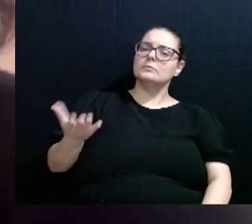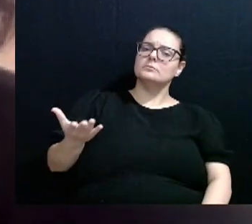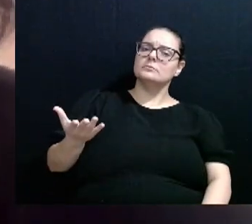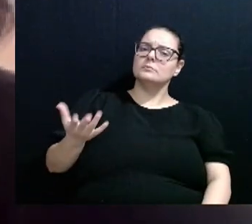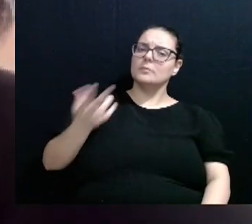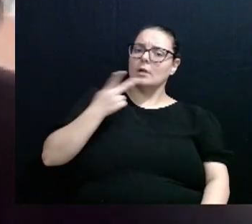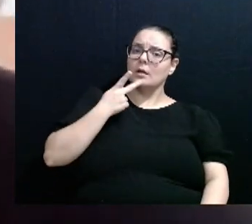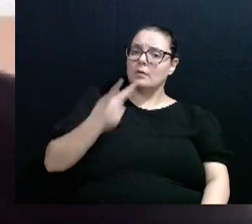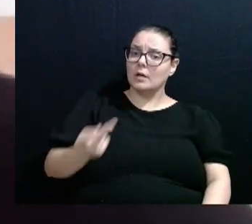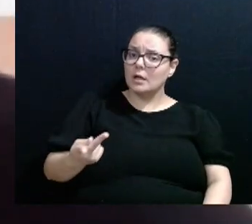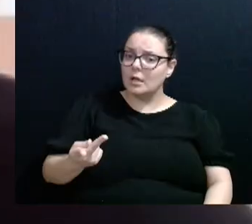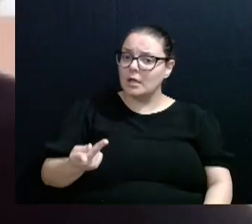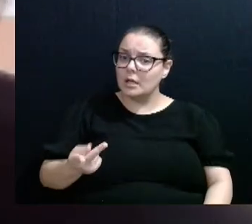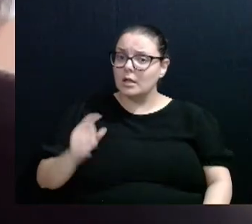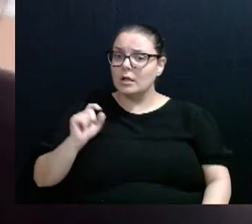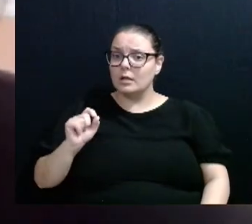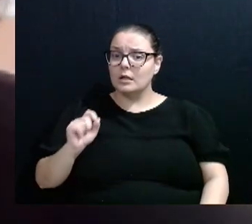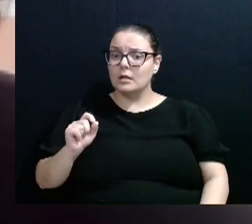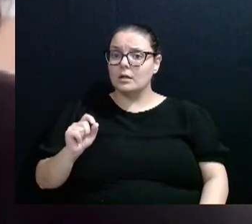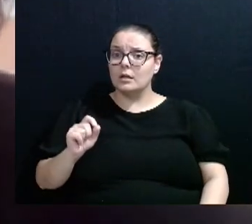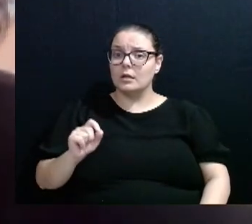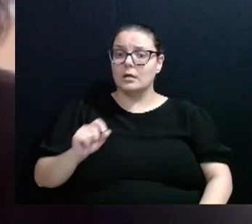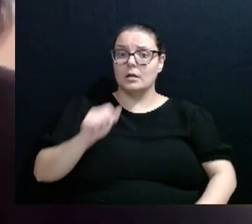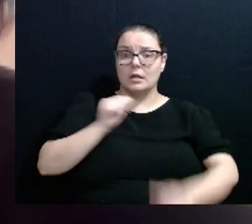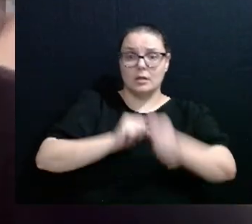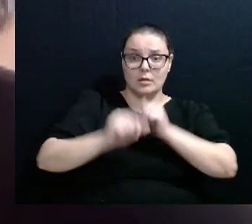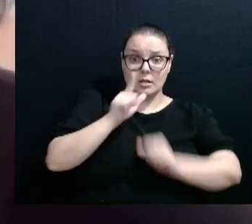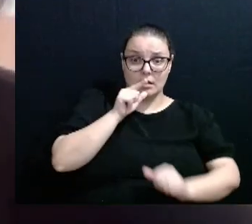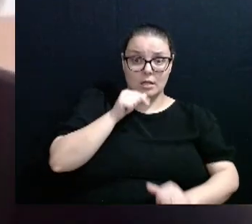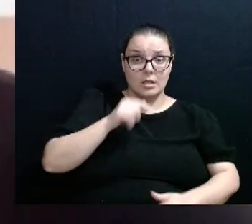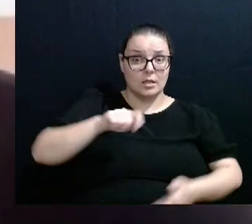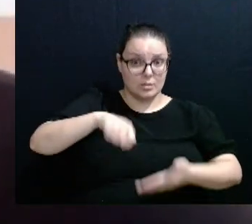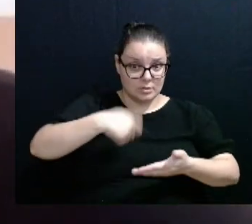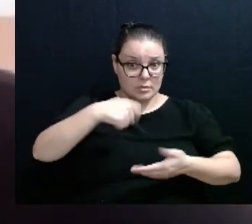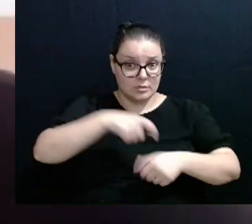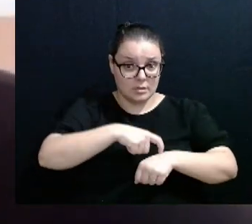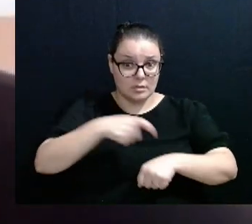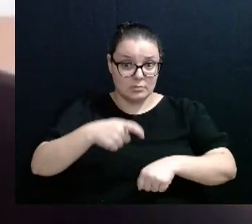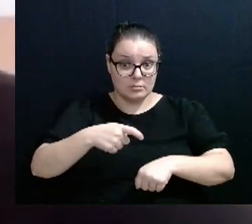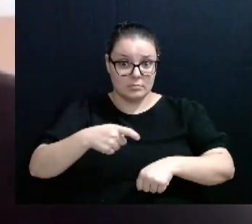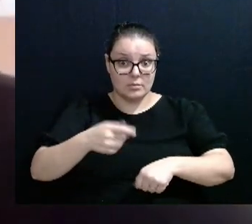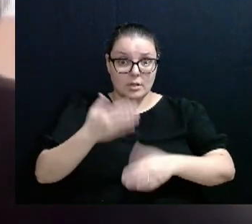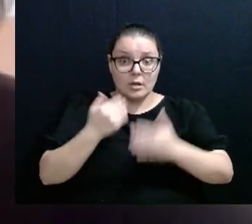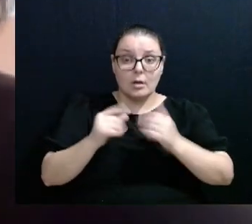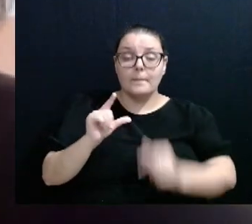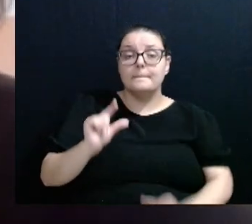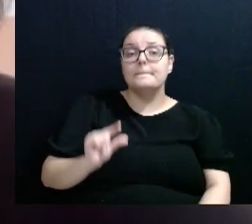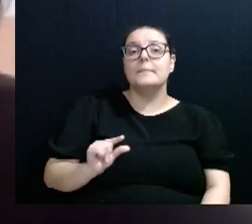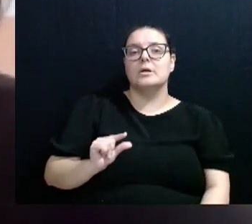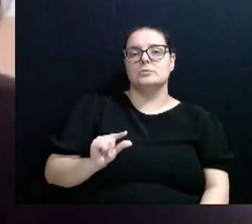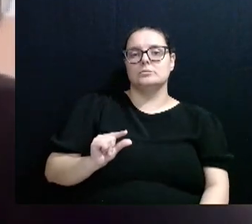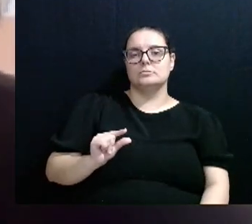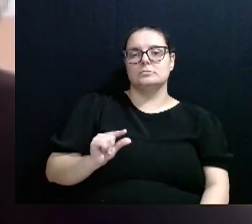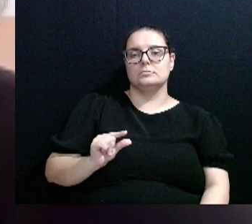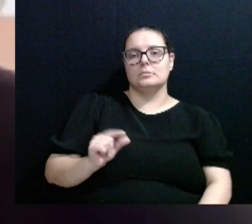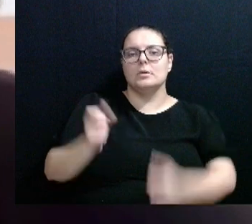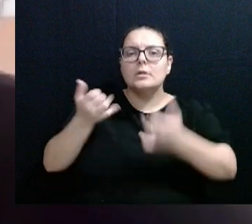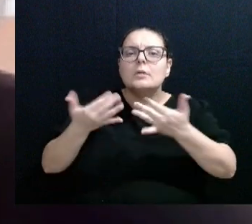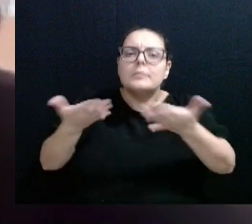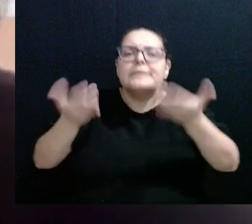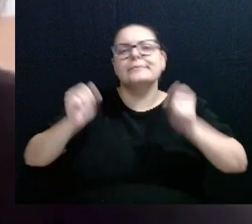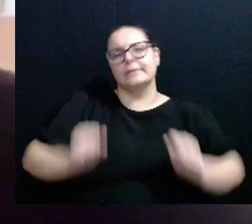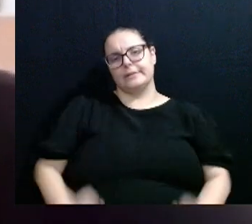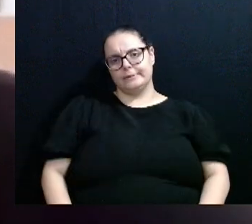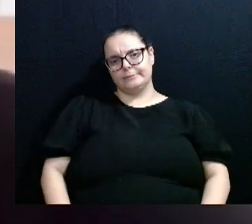que quem se hidrata durante a refeição acaba comendo menos. Então, me explica isso. Tá?